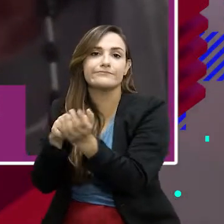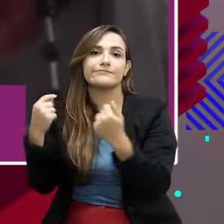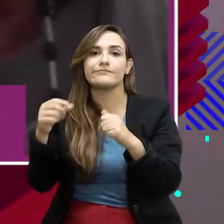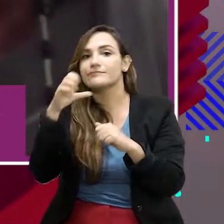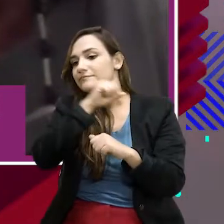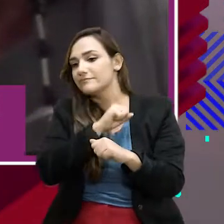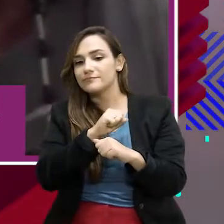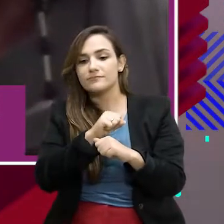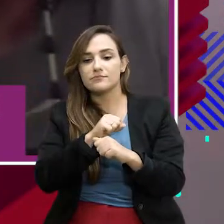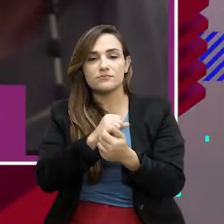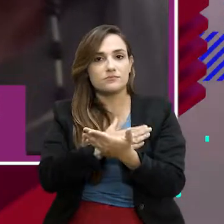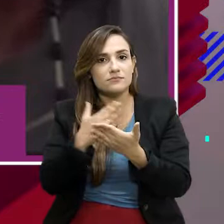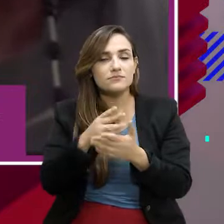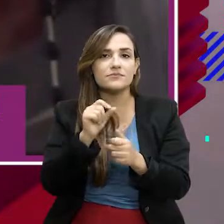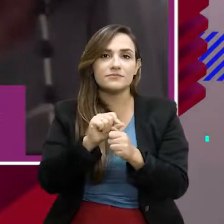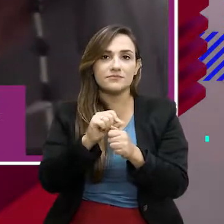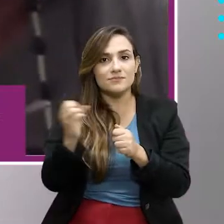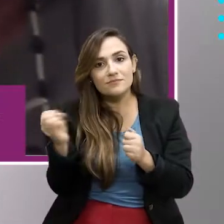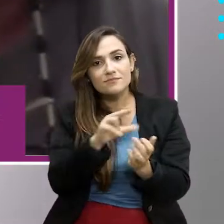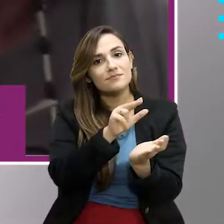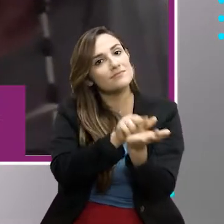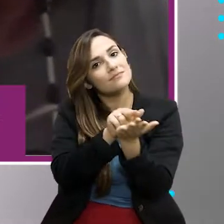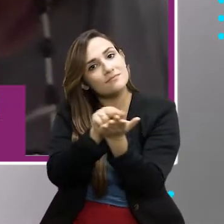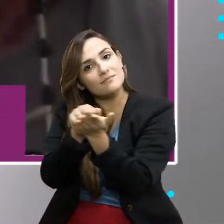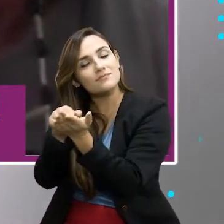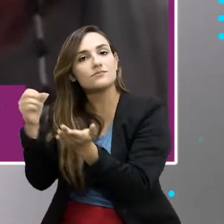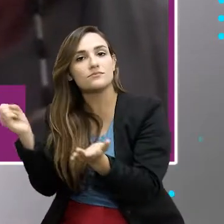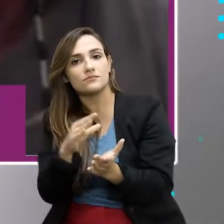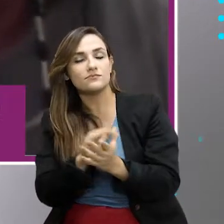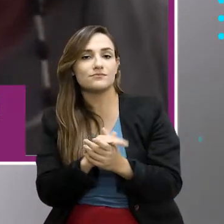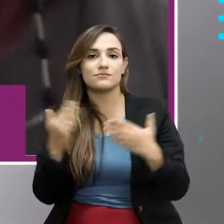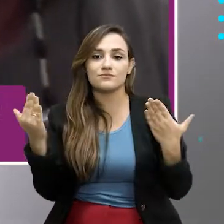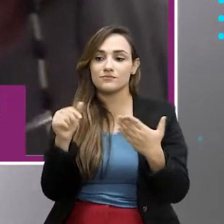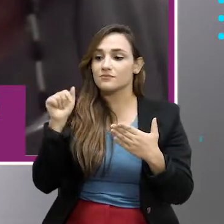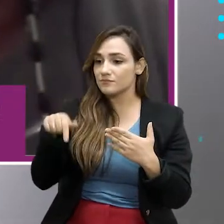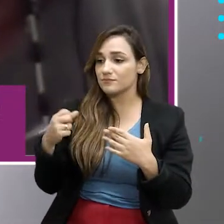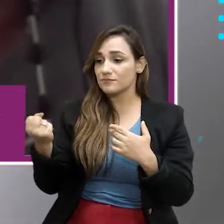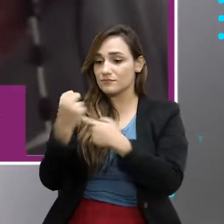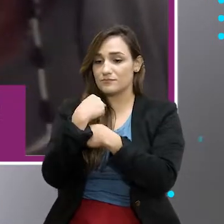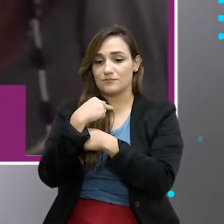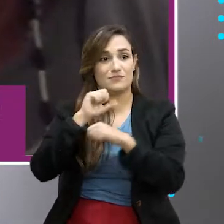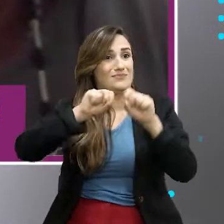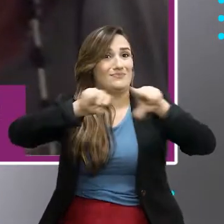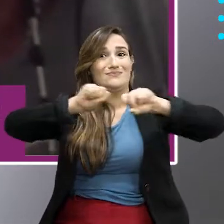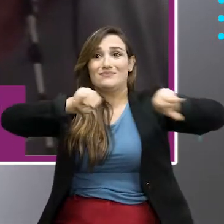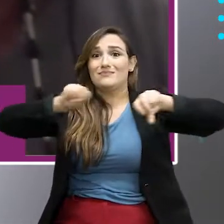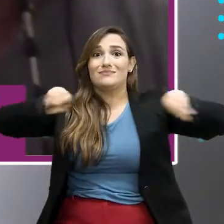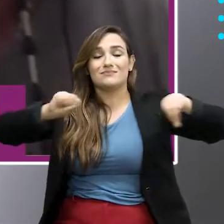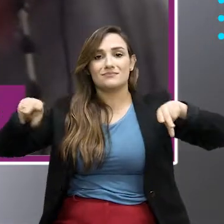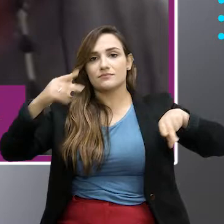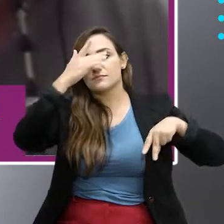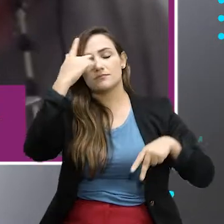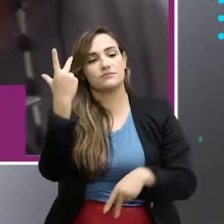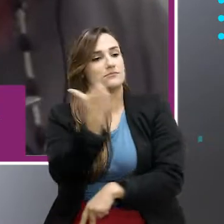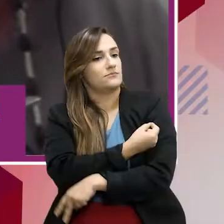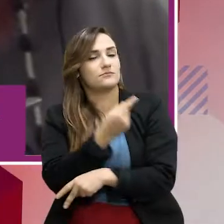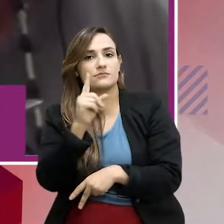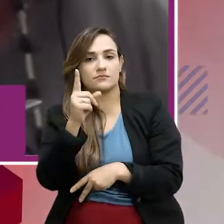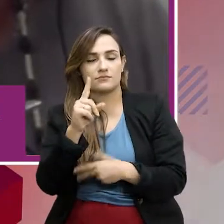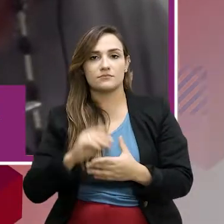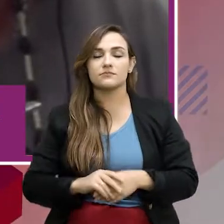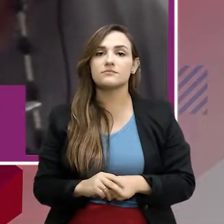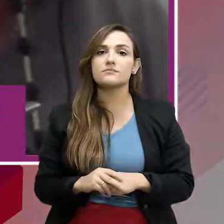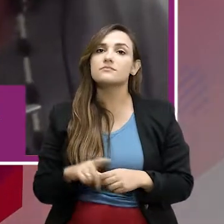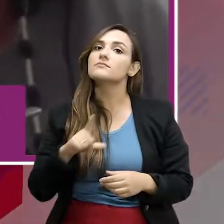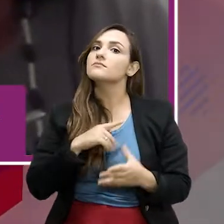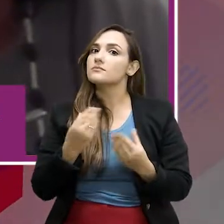os leitos, né? Que de repente a gente viu de novo tendo que correr, abrir leito. A gente, com essa variante muito transmissível, acaba